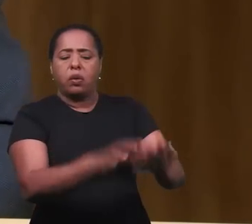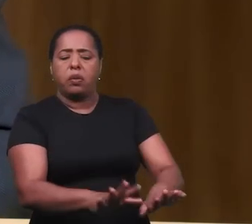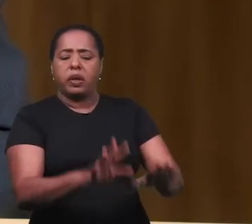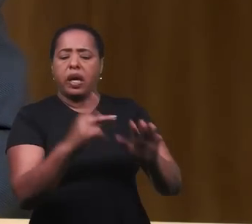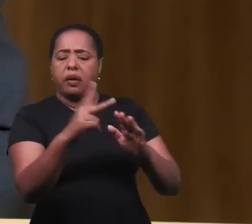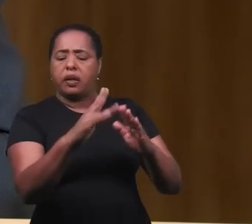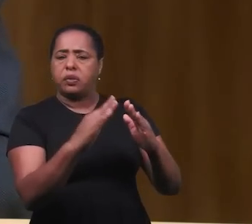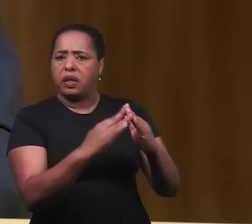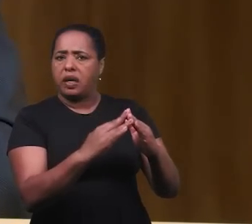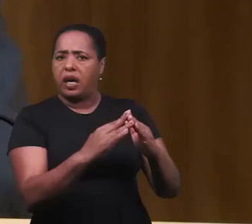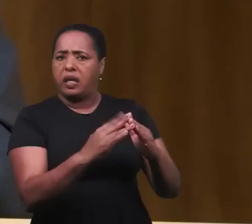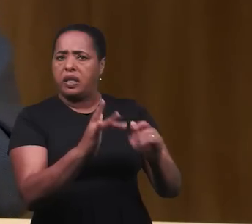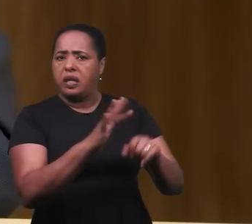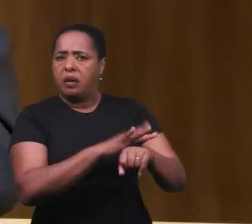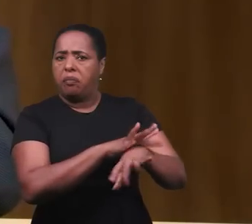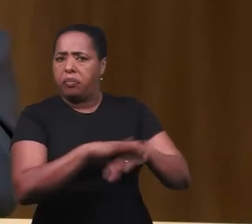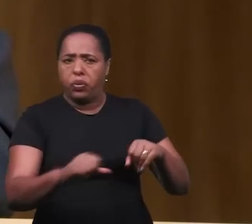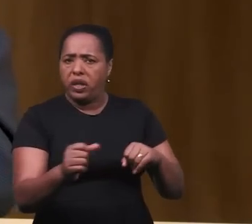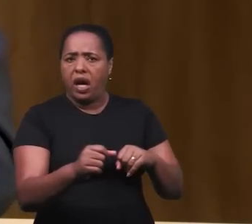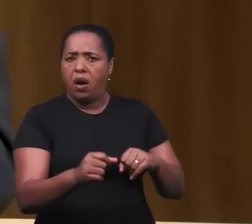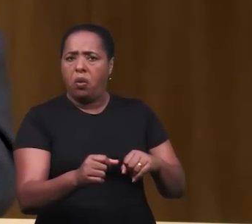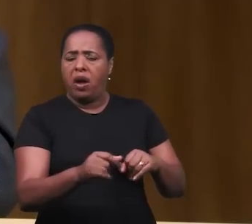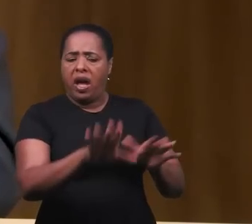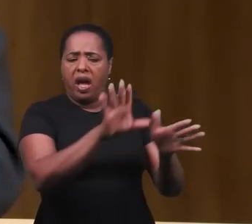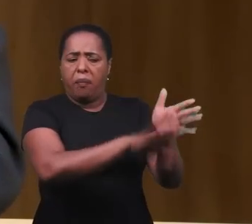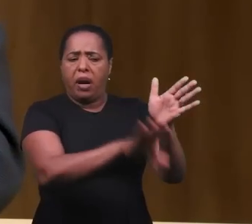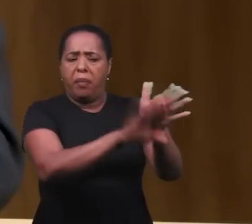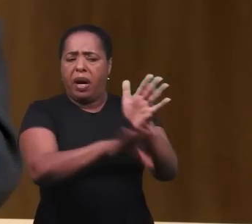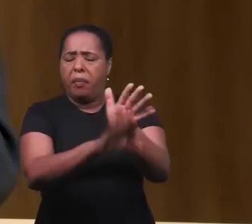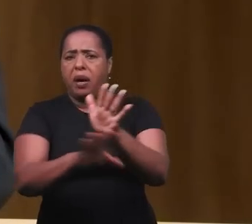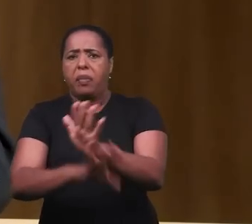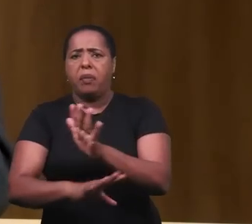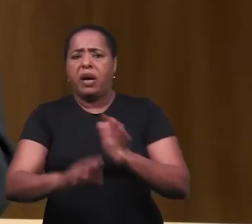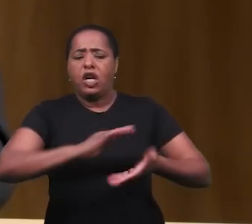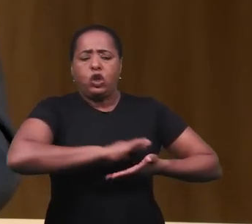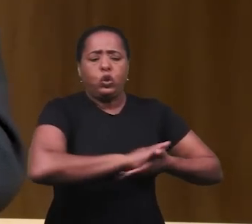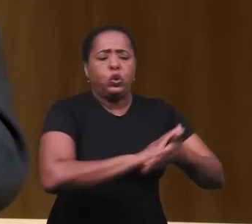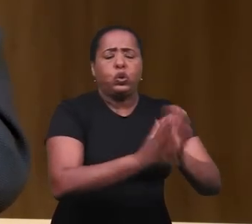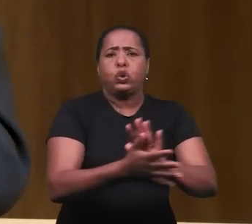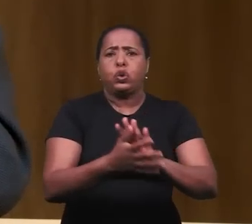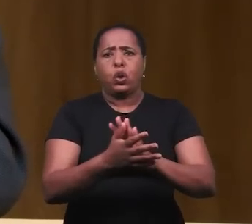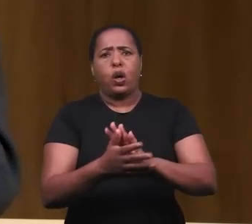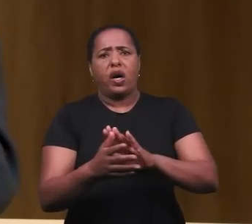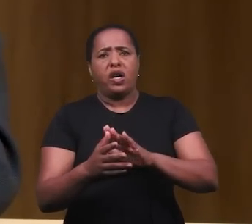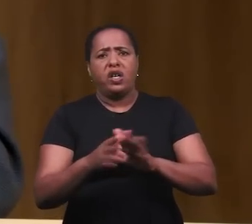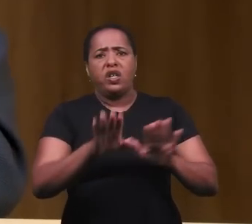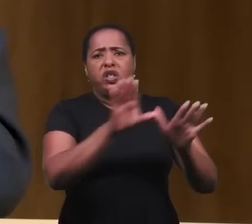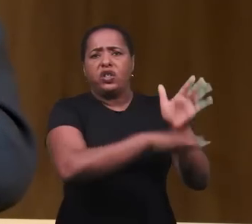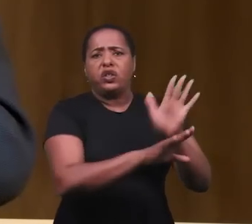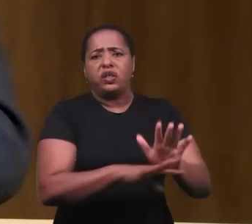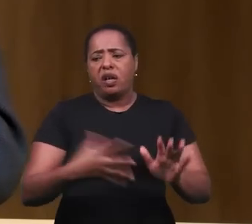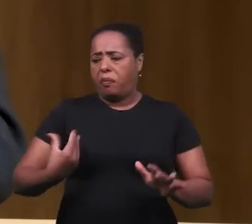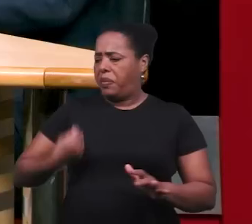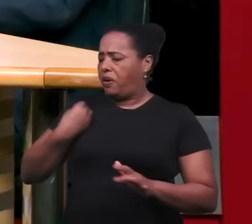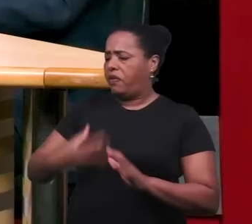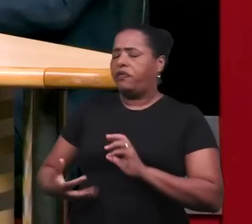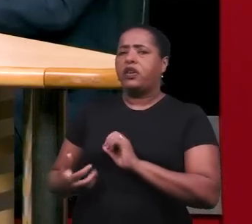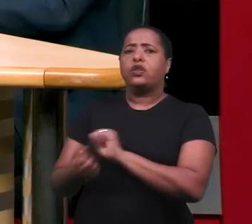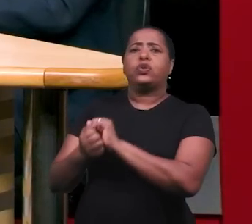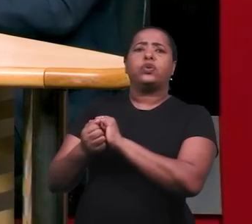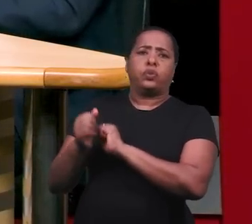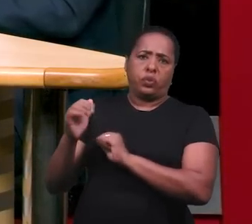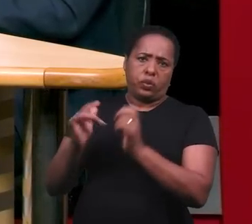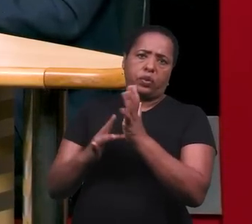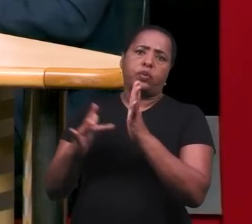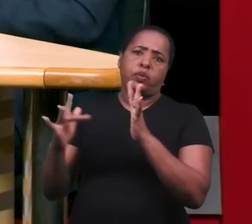Senhor reprovou, porque o Senhor rejeitou na nossa casa, não tem cura. O que tem é renúncia. É você aceitar morrer para